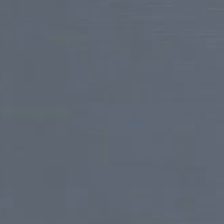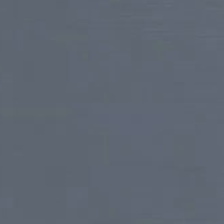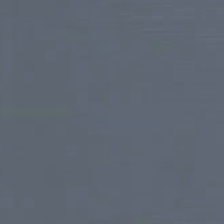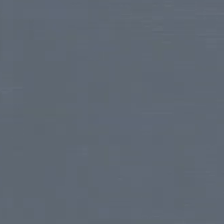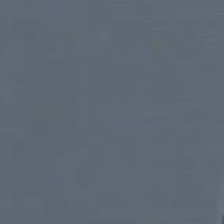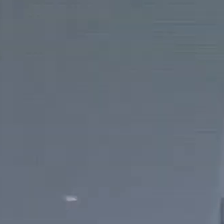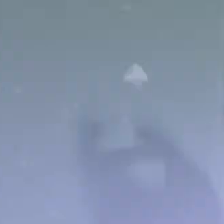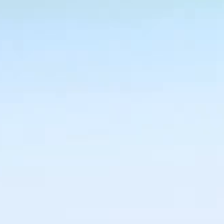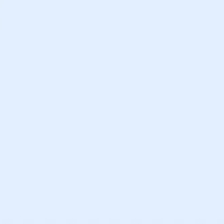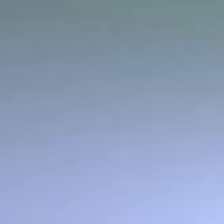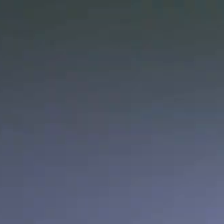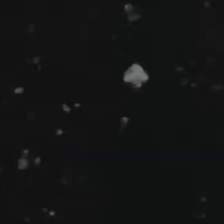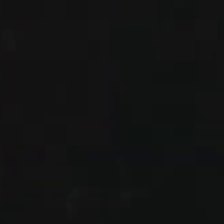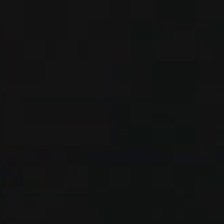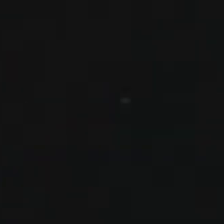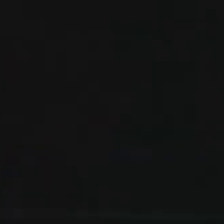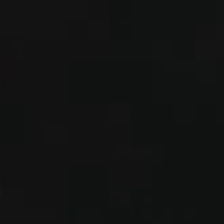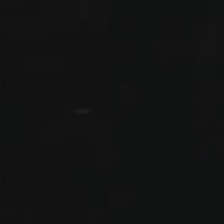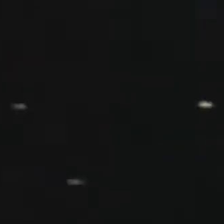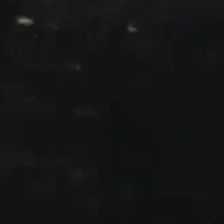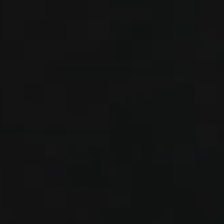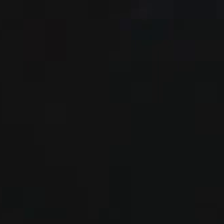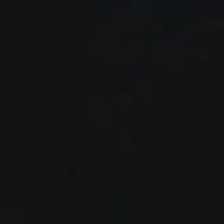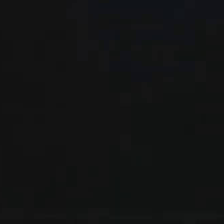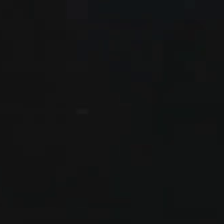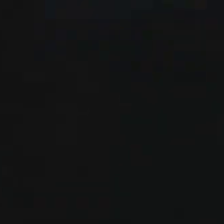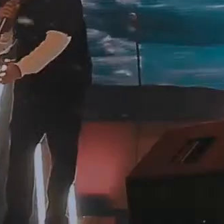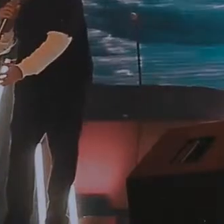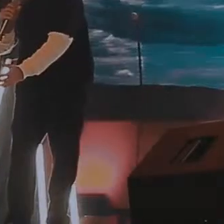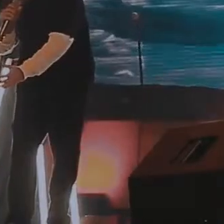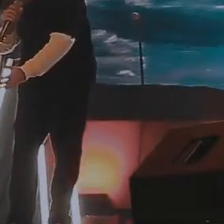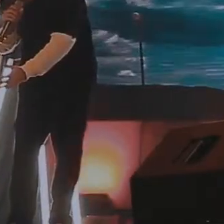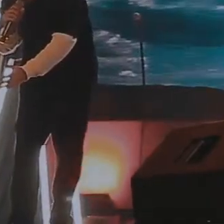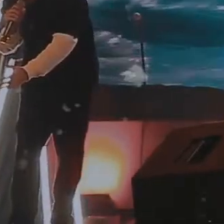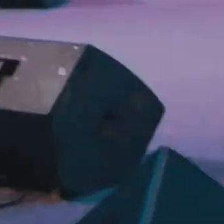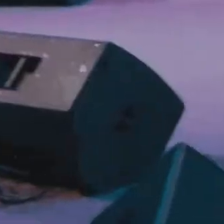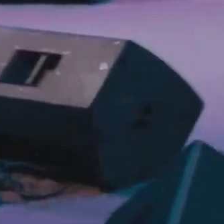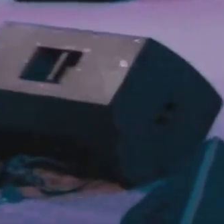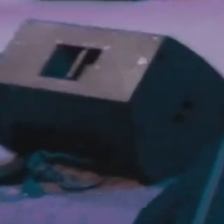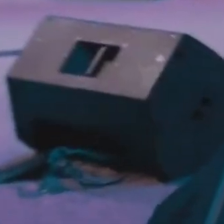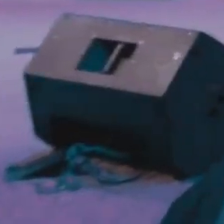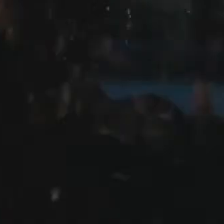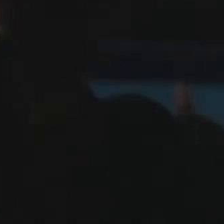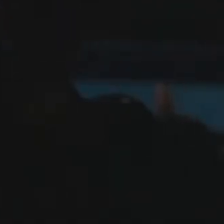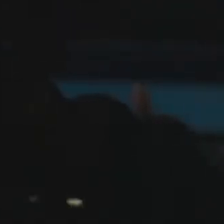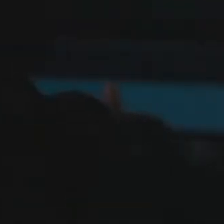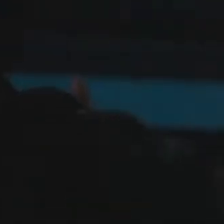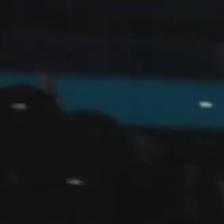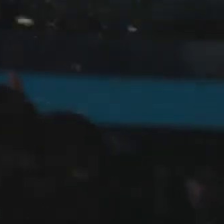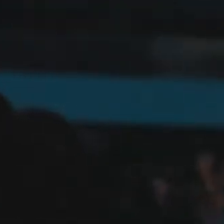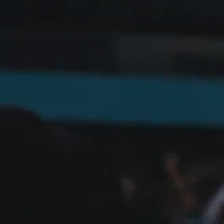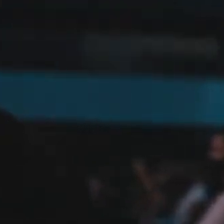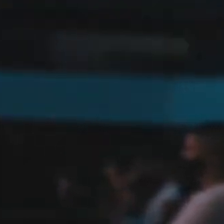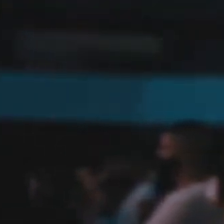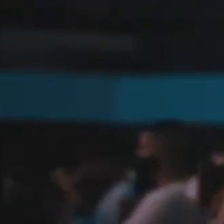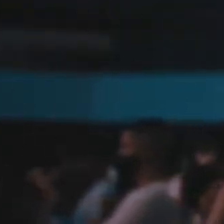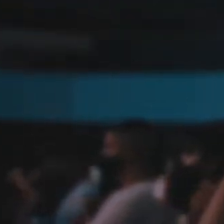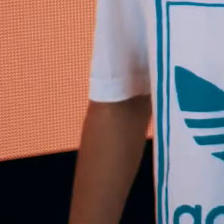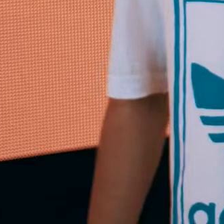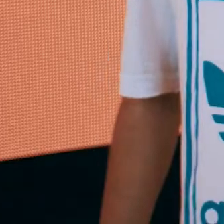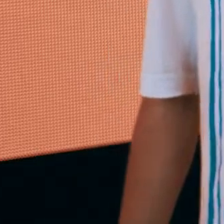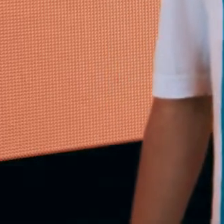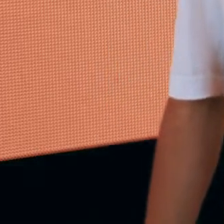sábado do mês nós temos o nosso Stronger, que é o nosso culto do Interligados com o Connect. Você quer fazer parte, é só chegar aqui no Templo Sede, às 7 horas da